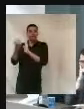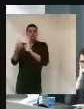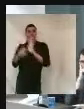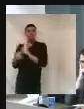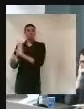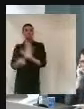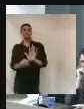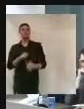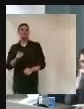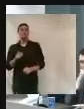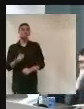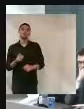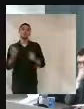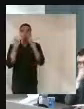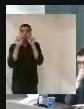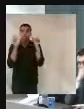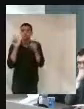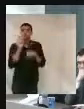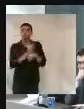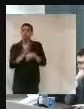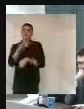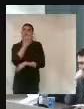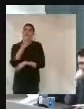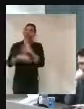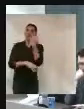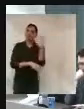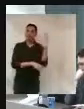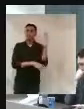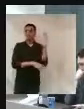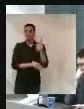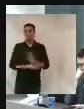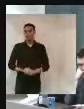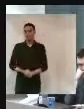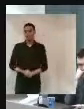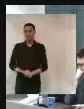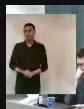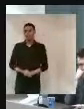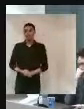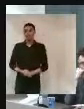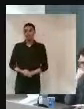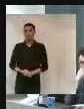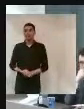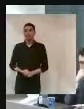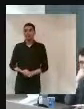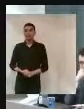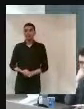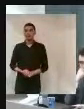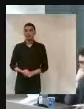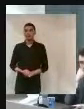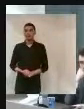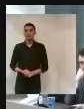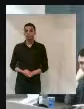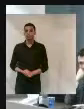ou selos de empresas ambientalmente corretas e etc. Tá?